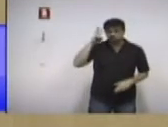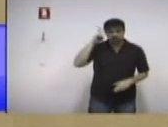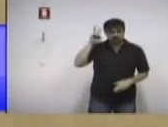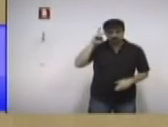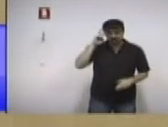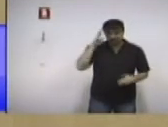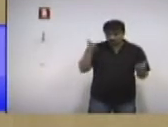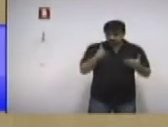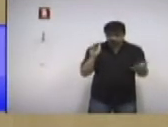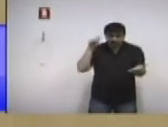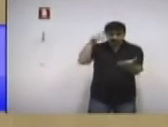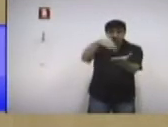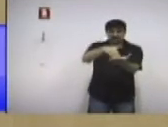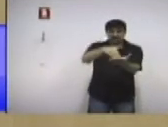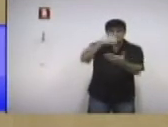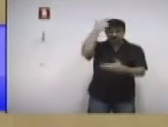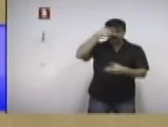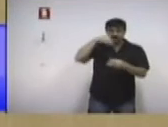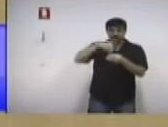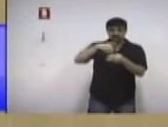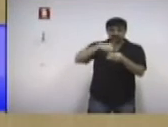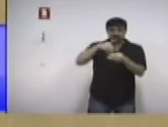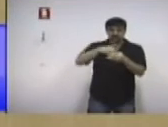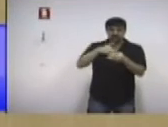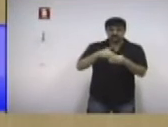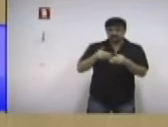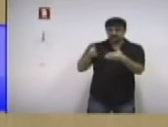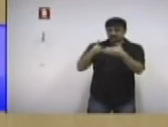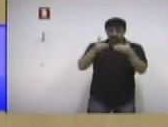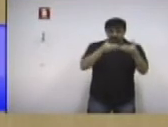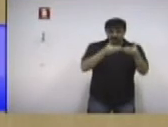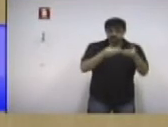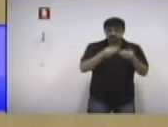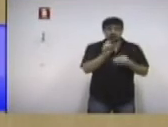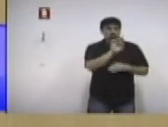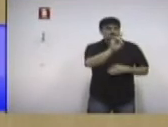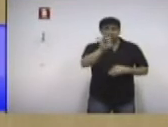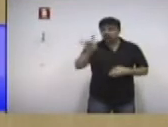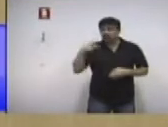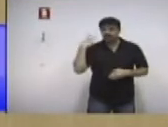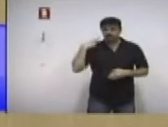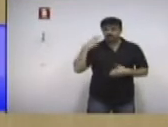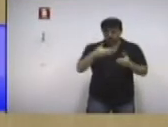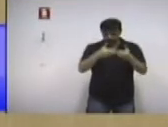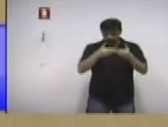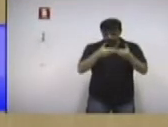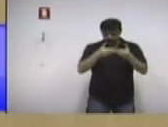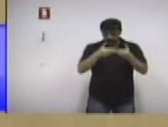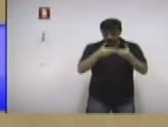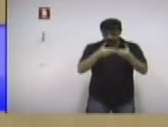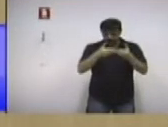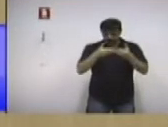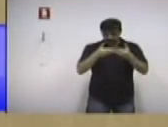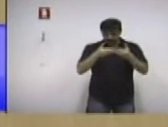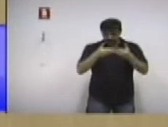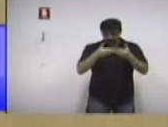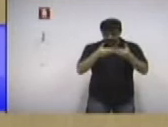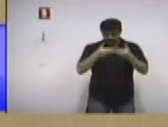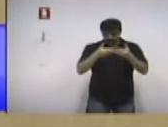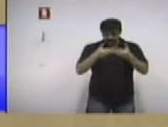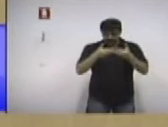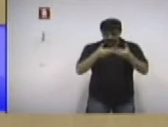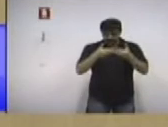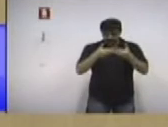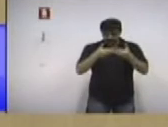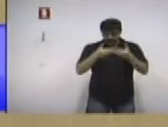lembro até hoje nessa casa de ter votado desfavorável pedido de vistas de Qualquer colega Vereador mas já tive